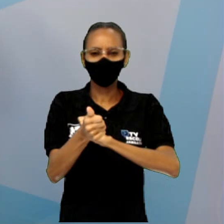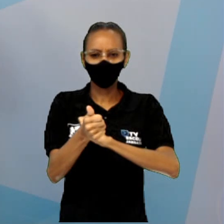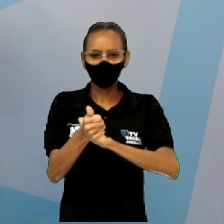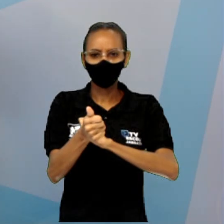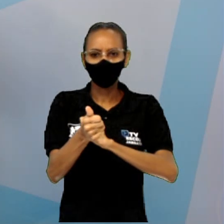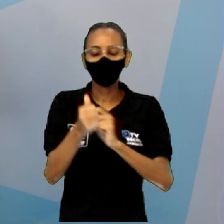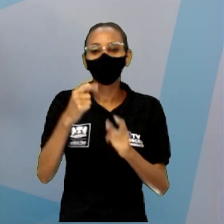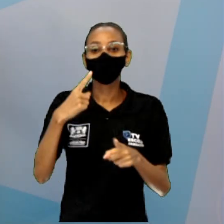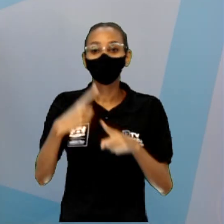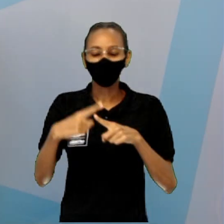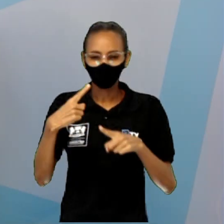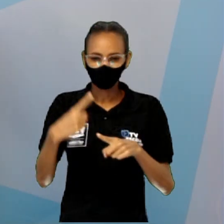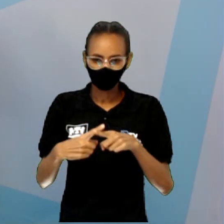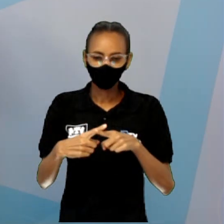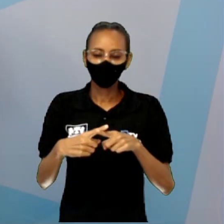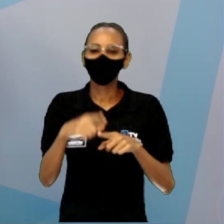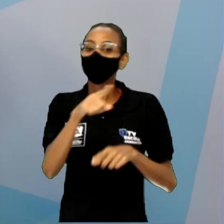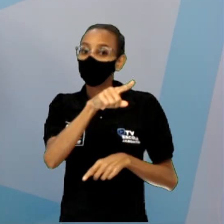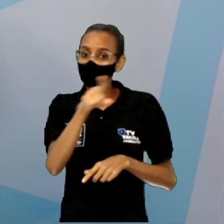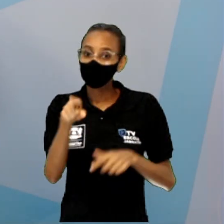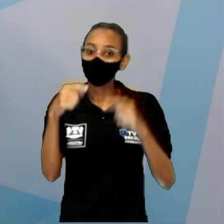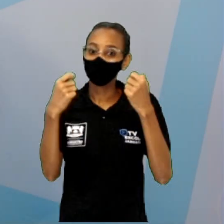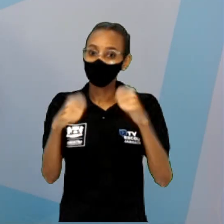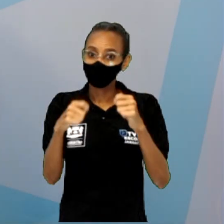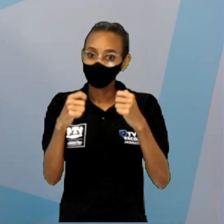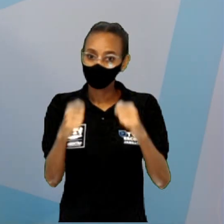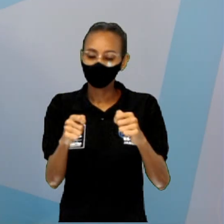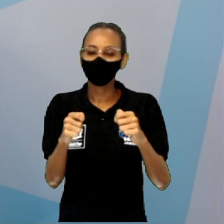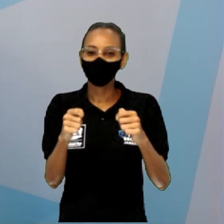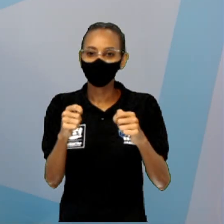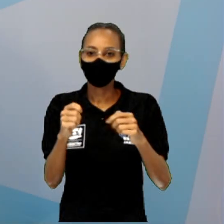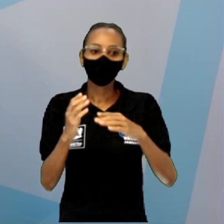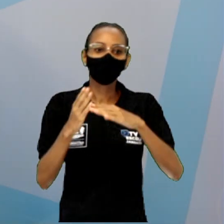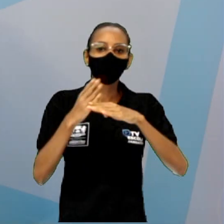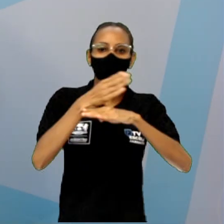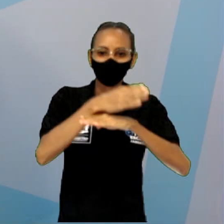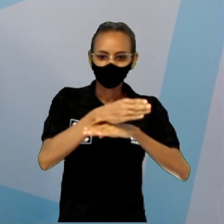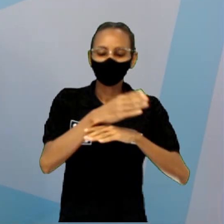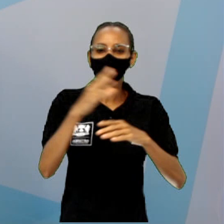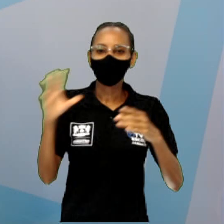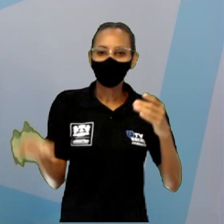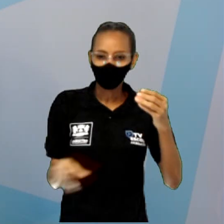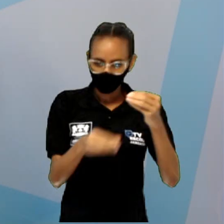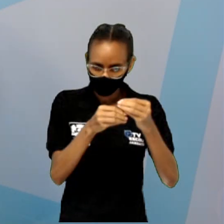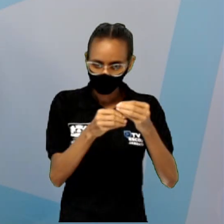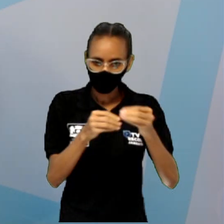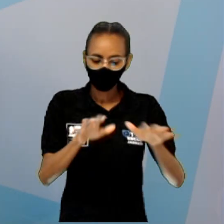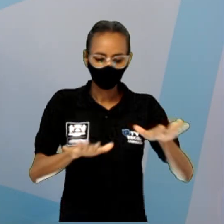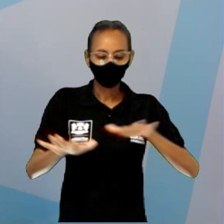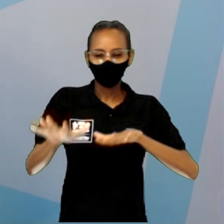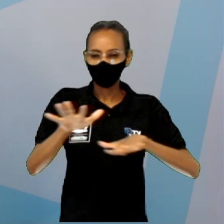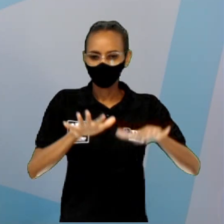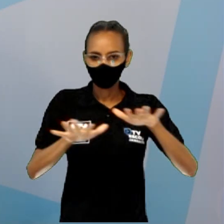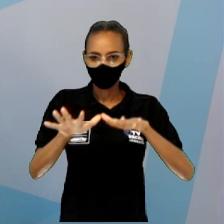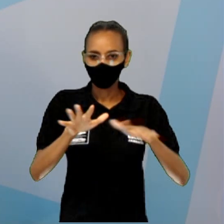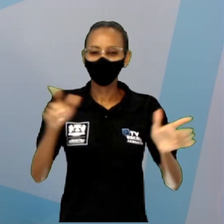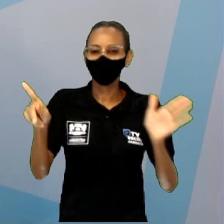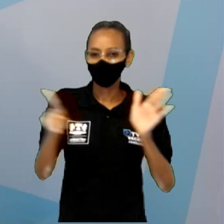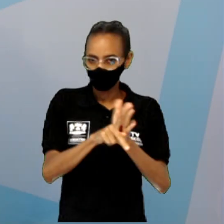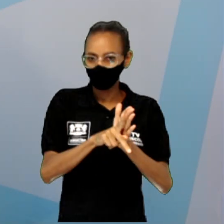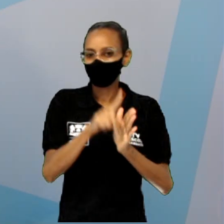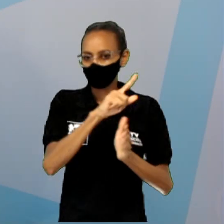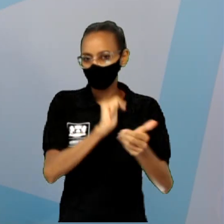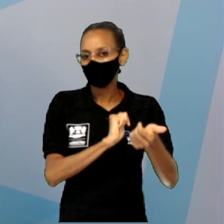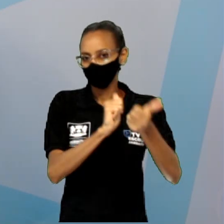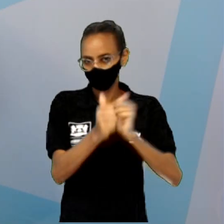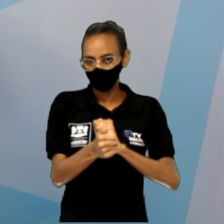precisam contribuir para o esporte com movimentos específicos daquela modalidade,